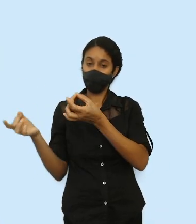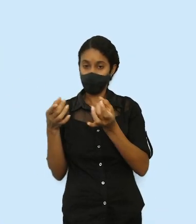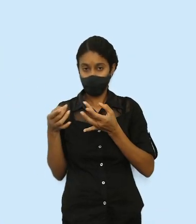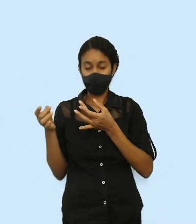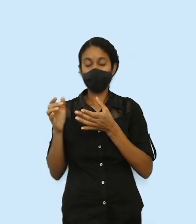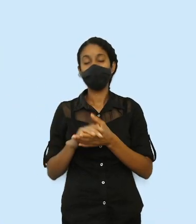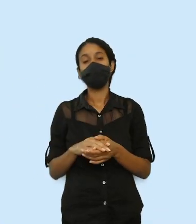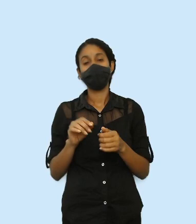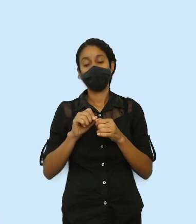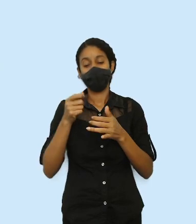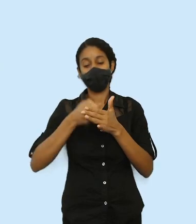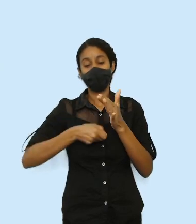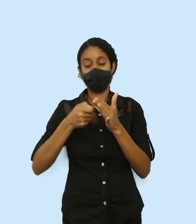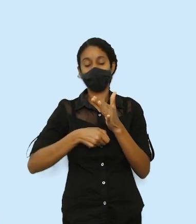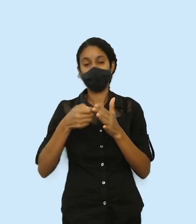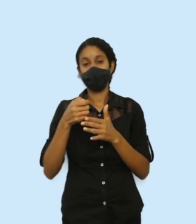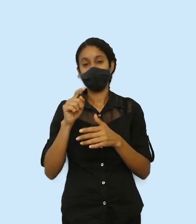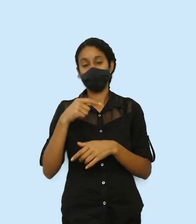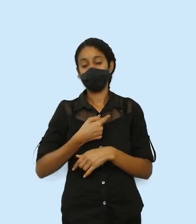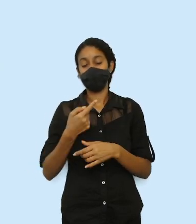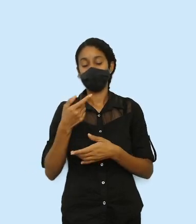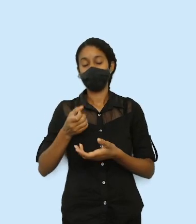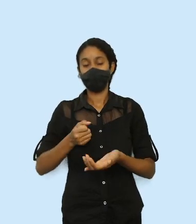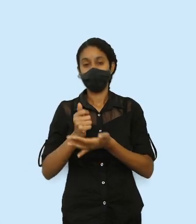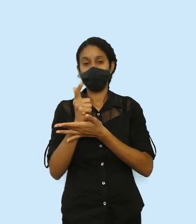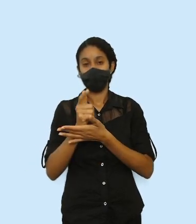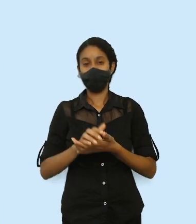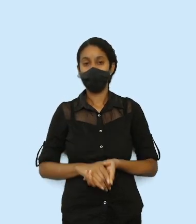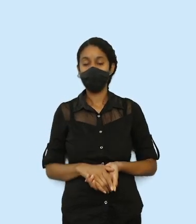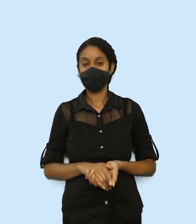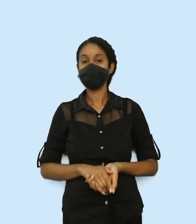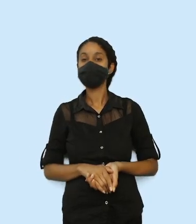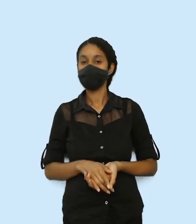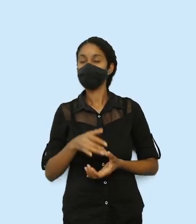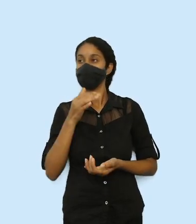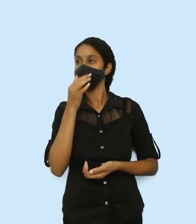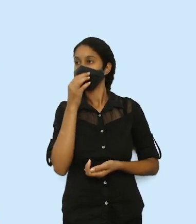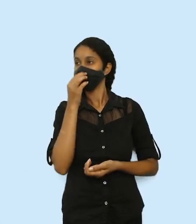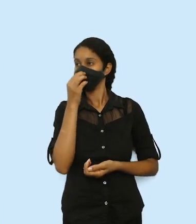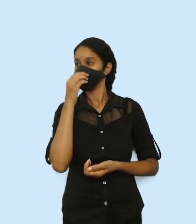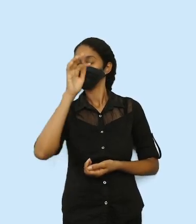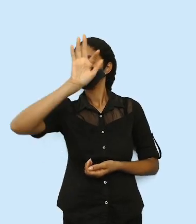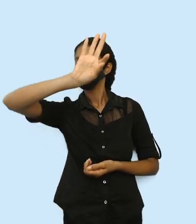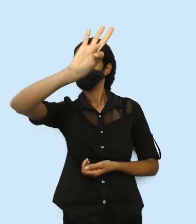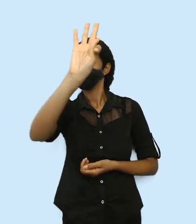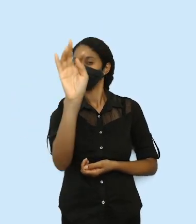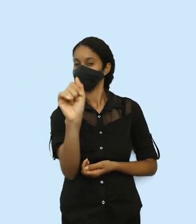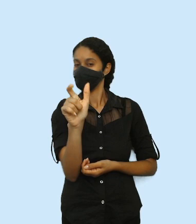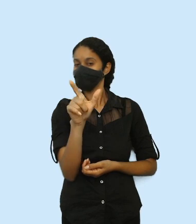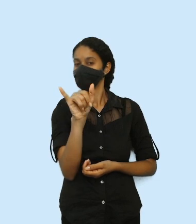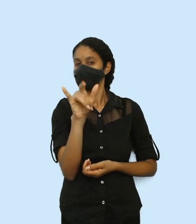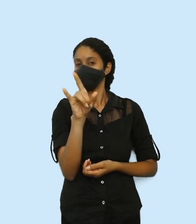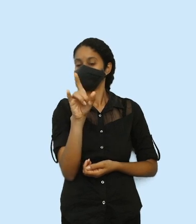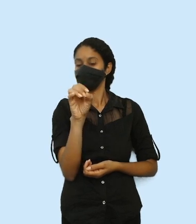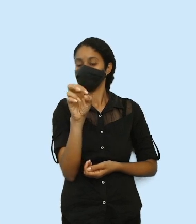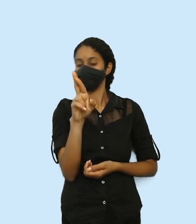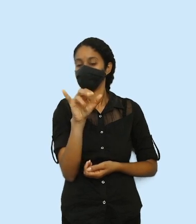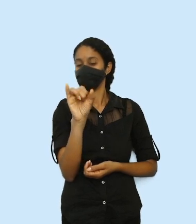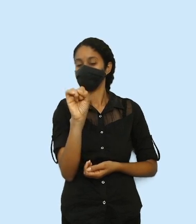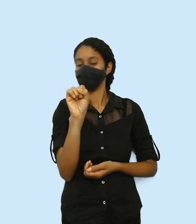para forçar o nosso consumo. Vamos lá. O Taylorismo e o Fordismo,